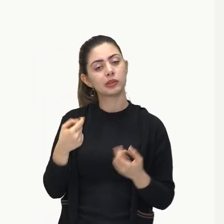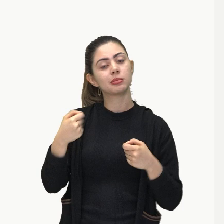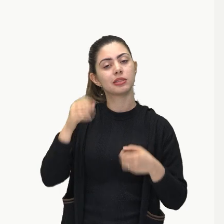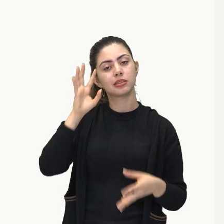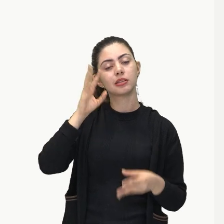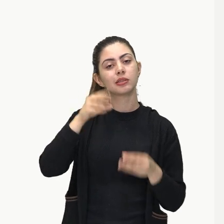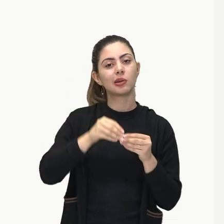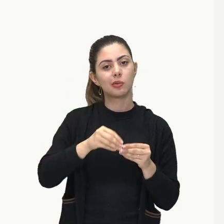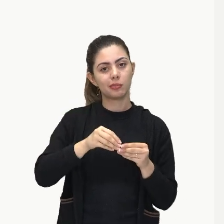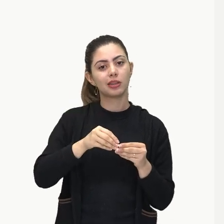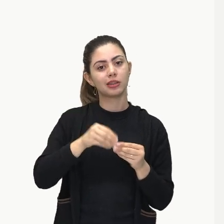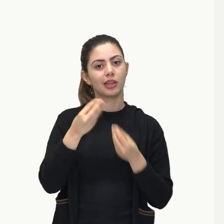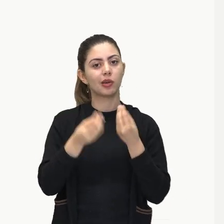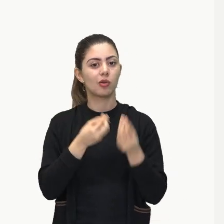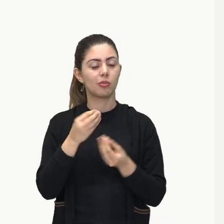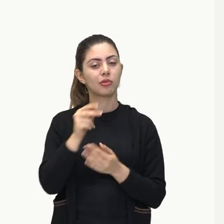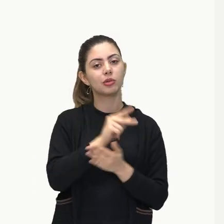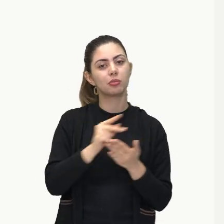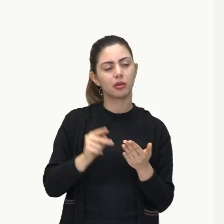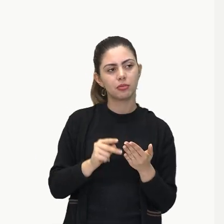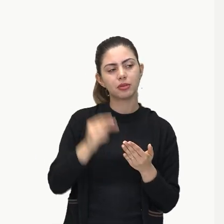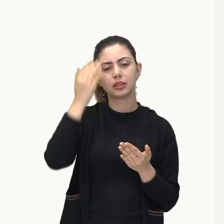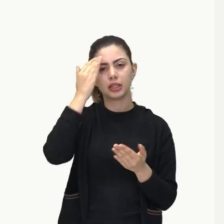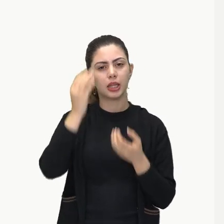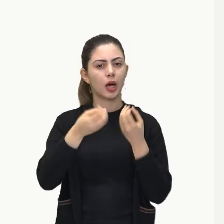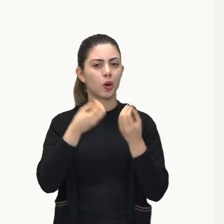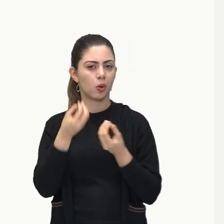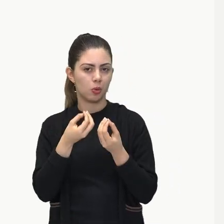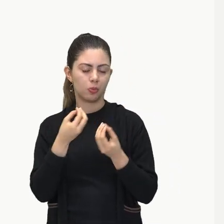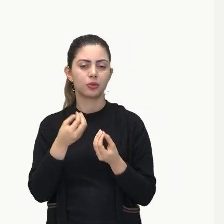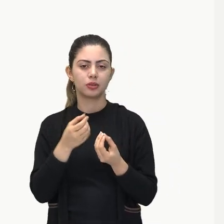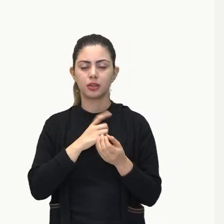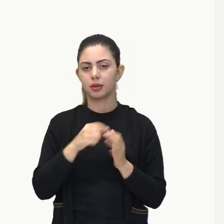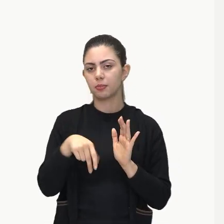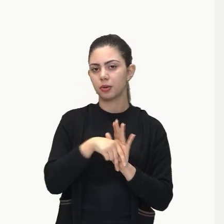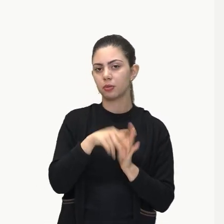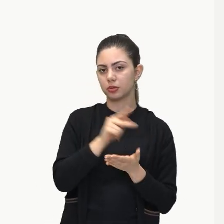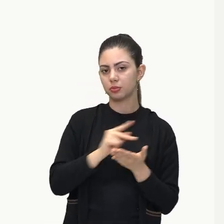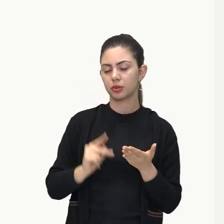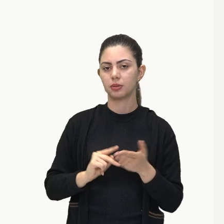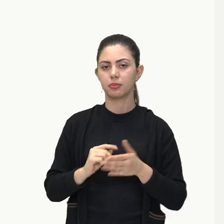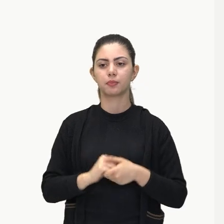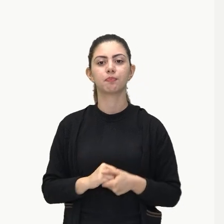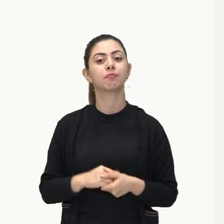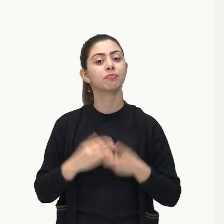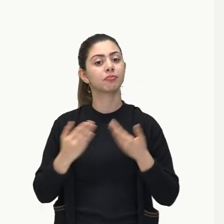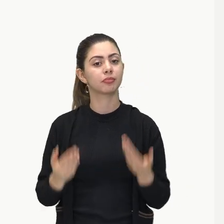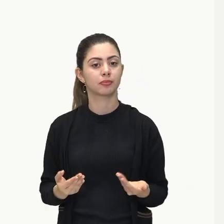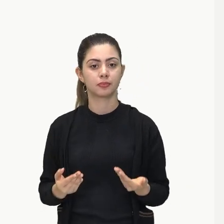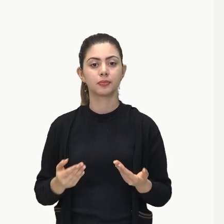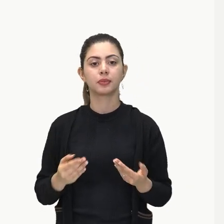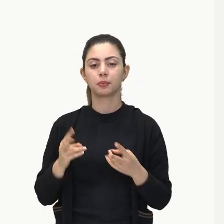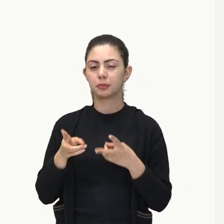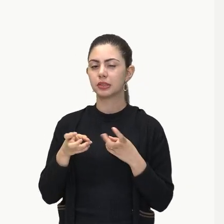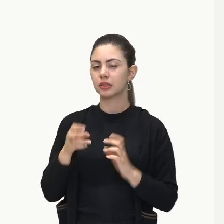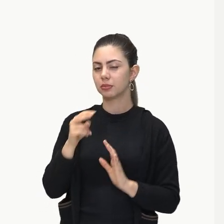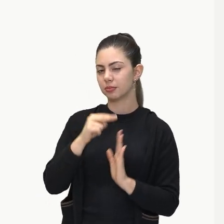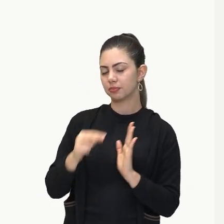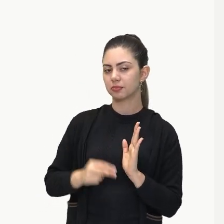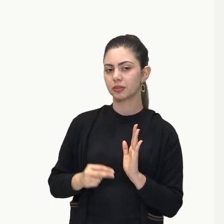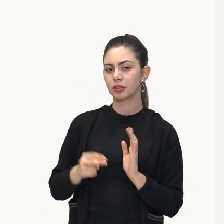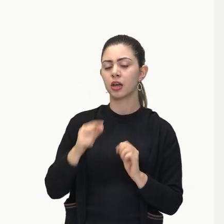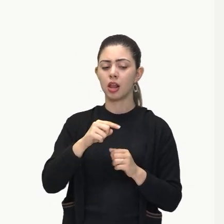na nossa cabeça para tentar entender um pouquinho do nosso poema. Então, não demora que já estou